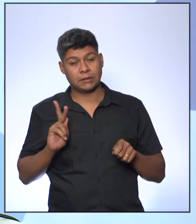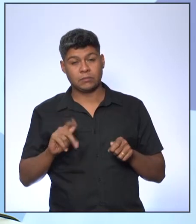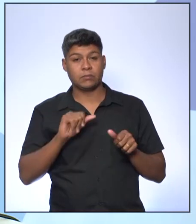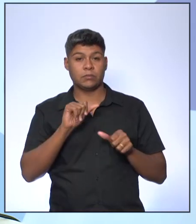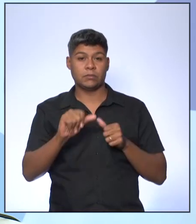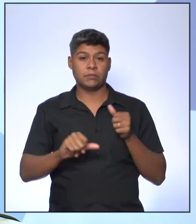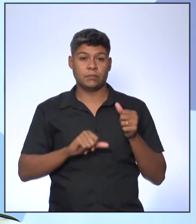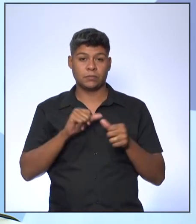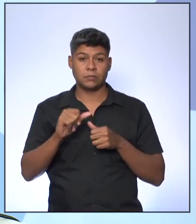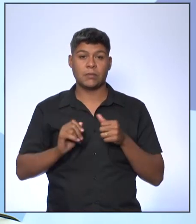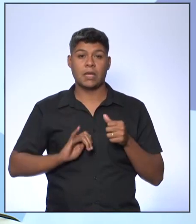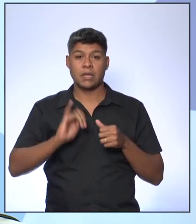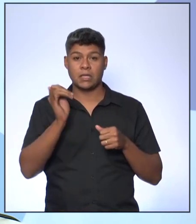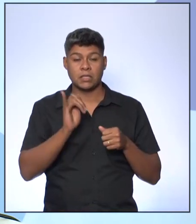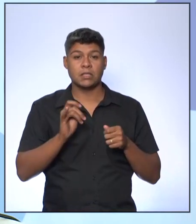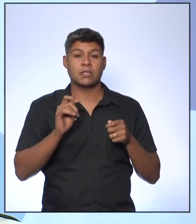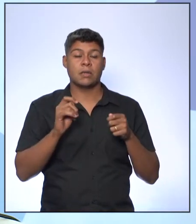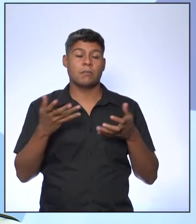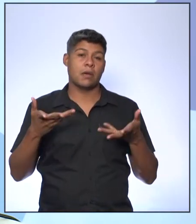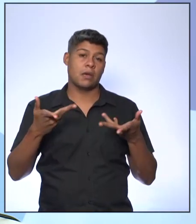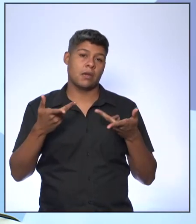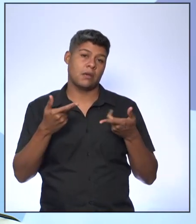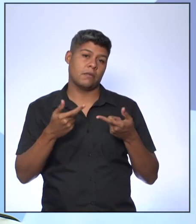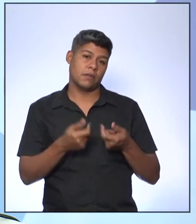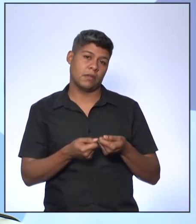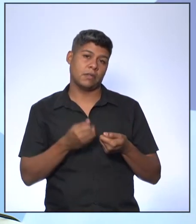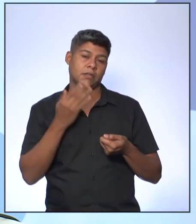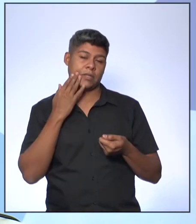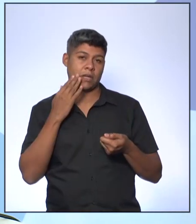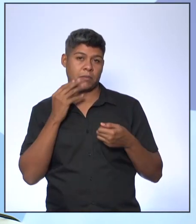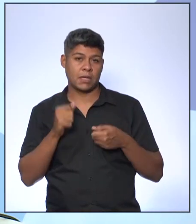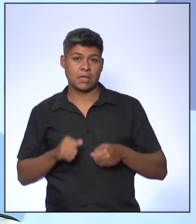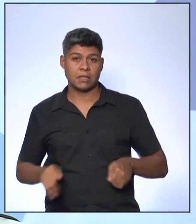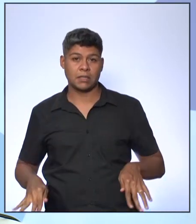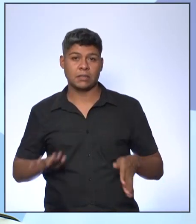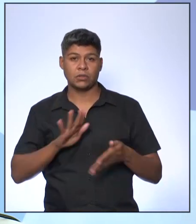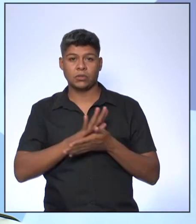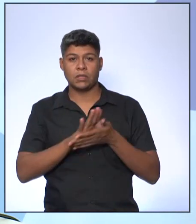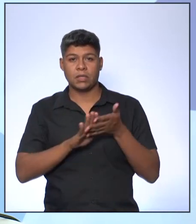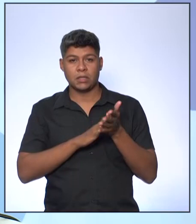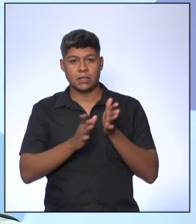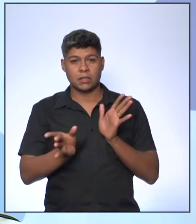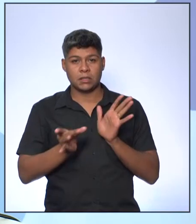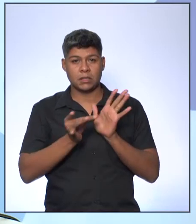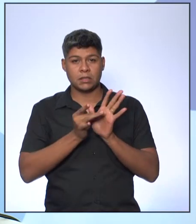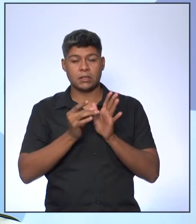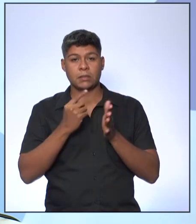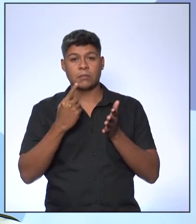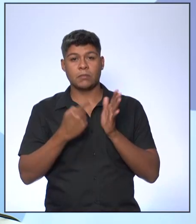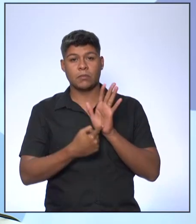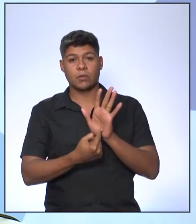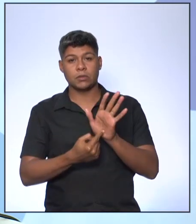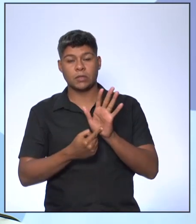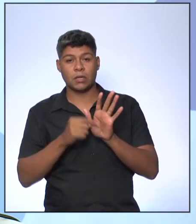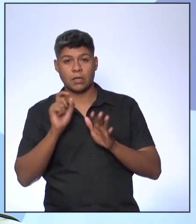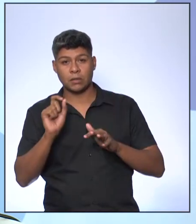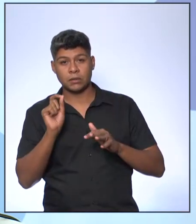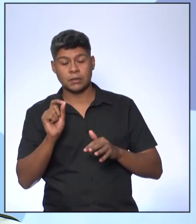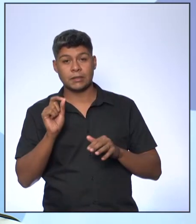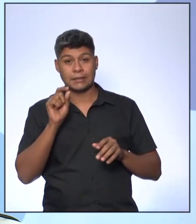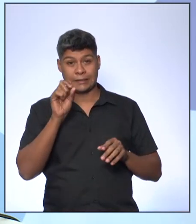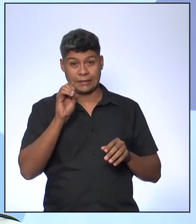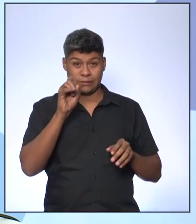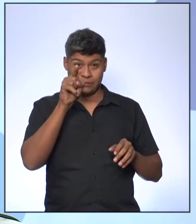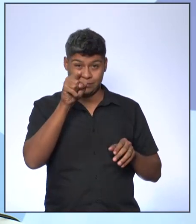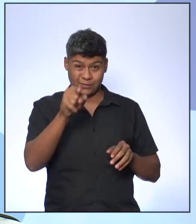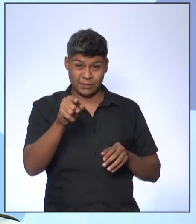converter ela em energia térmica, seria uma maravilha, né? Não haveria desperdício. Então, esse selo serve para mostrar isso, tá? E se você